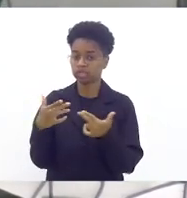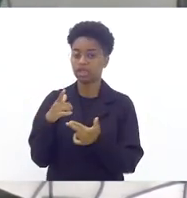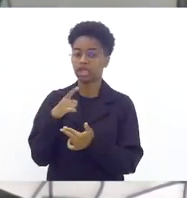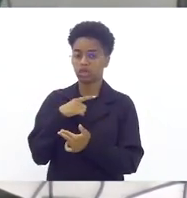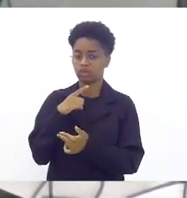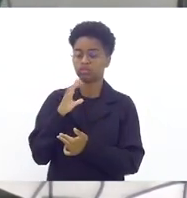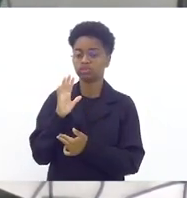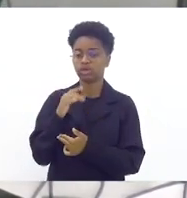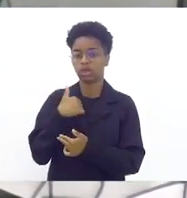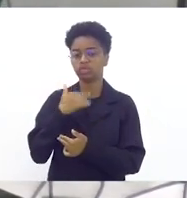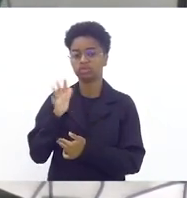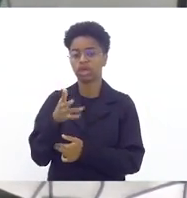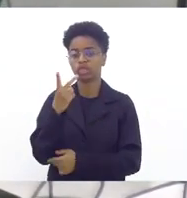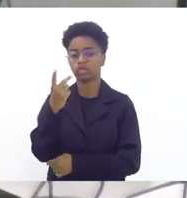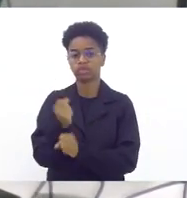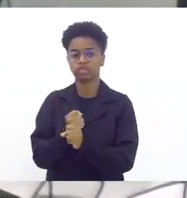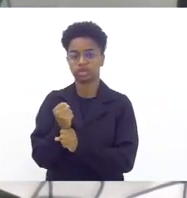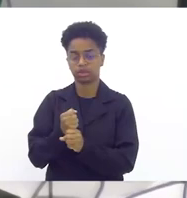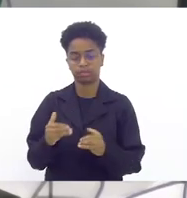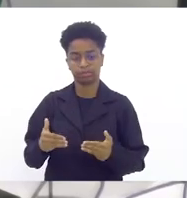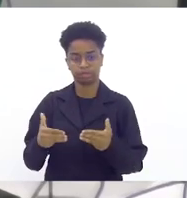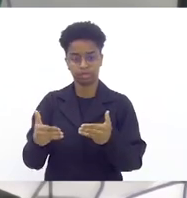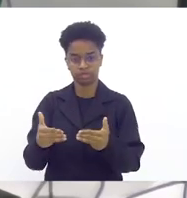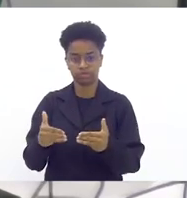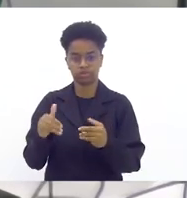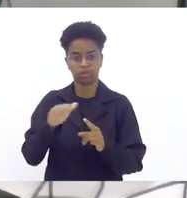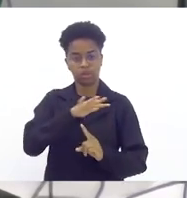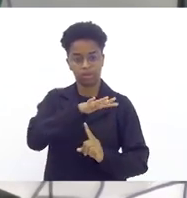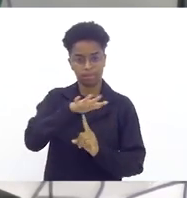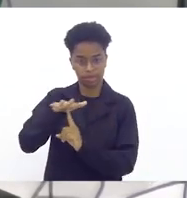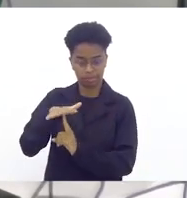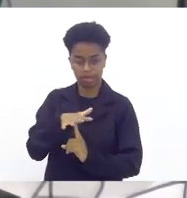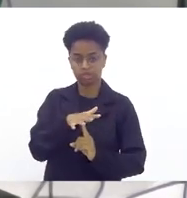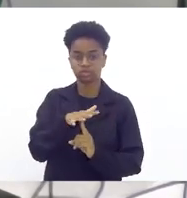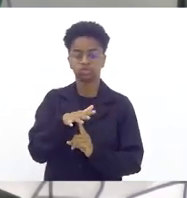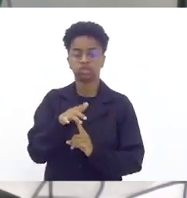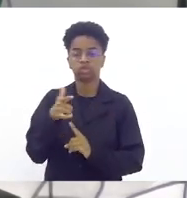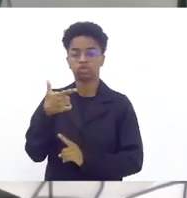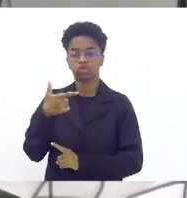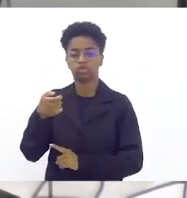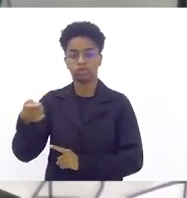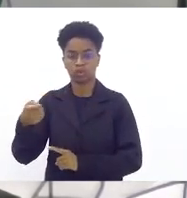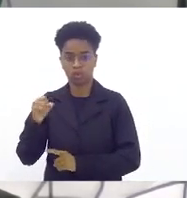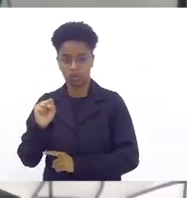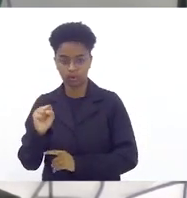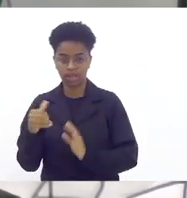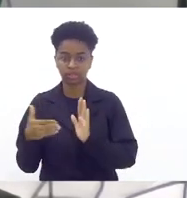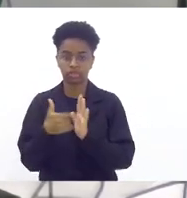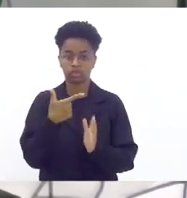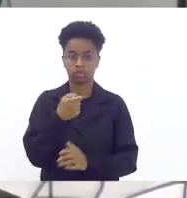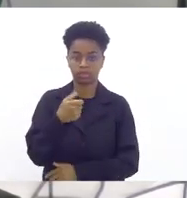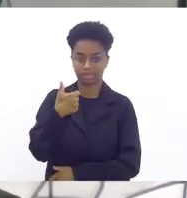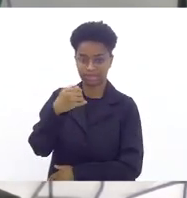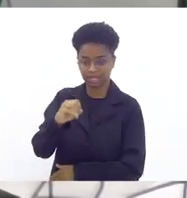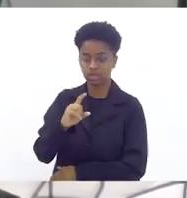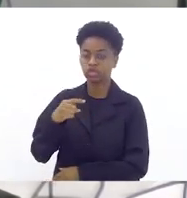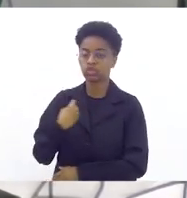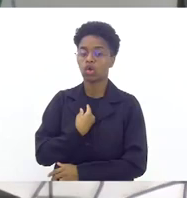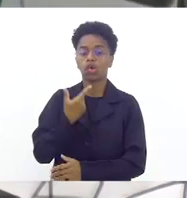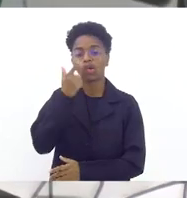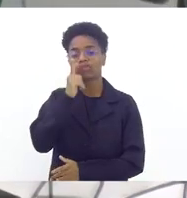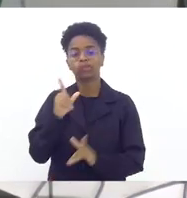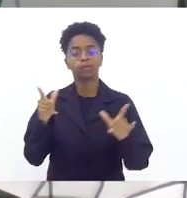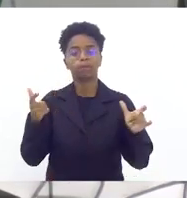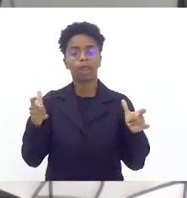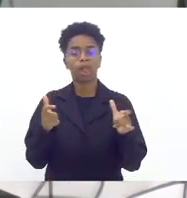ministro de Meio Ambiente do Lula de 2008 a 2010. Nesse período, gente reduziu a metade do desmatamento da Amazônia